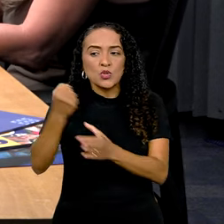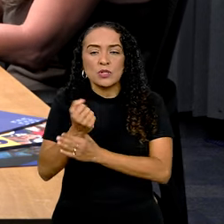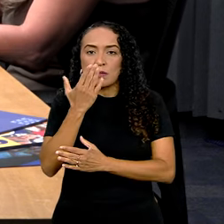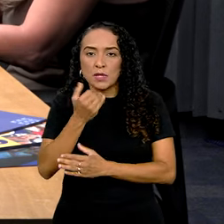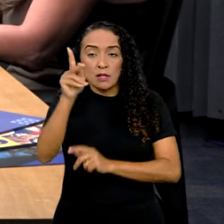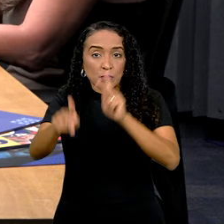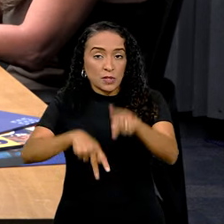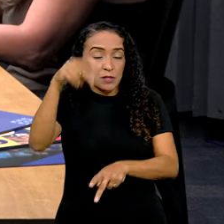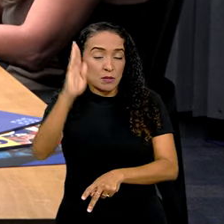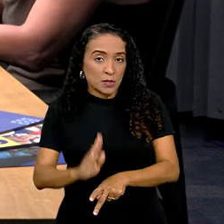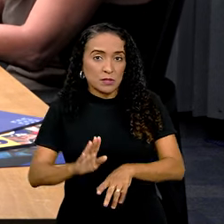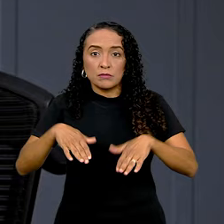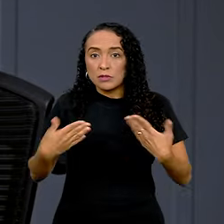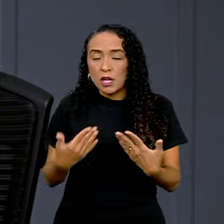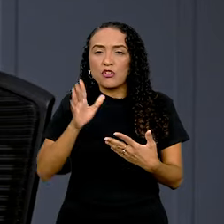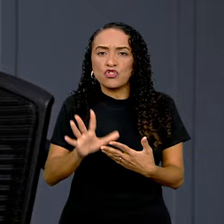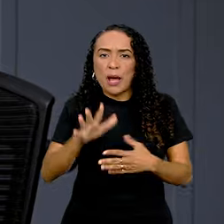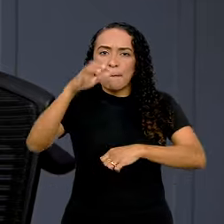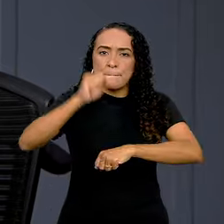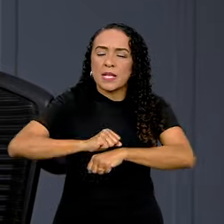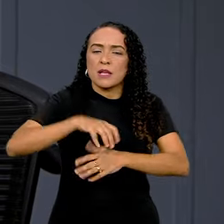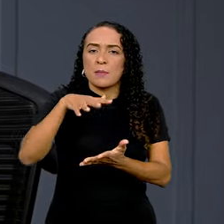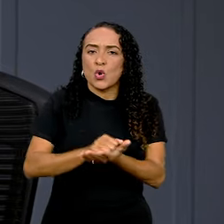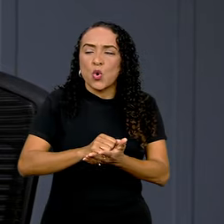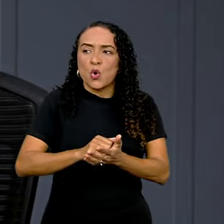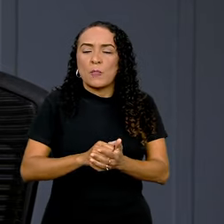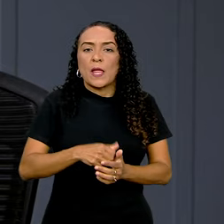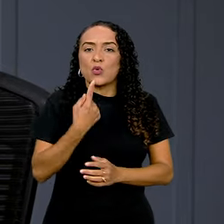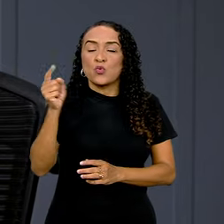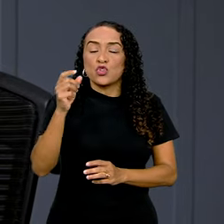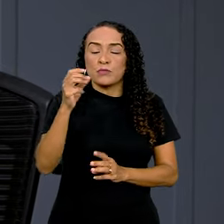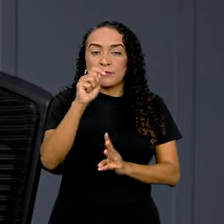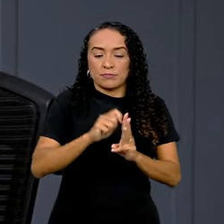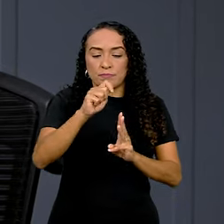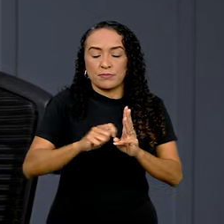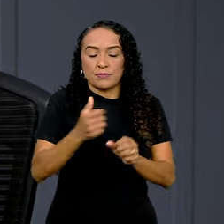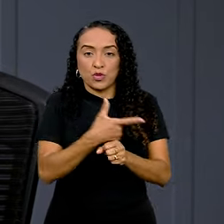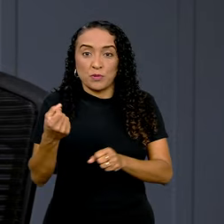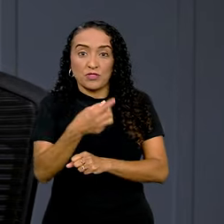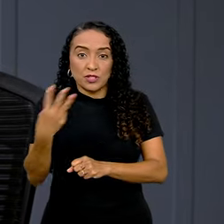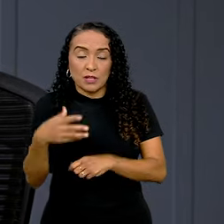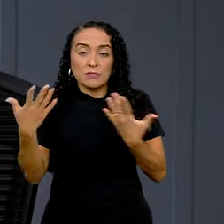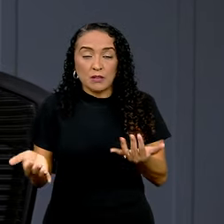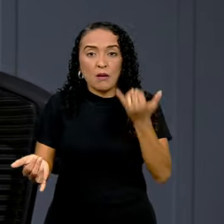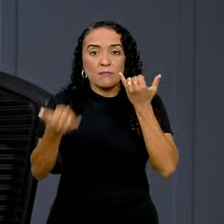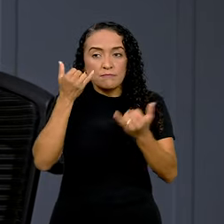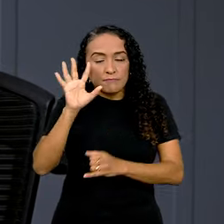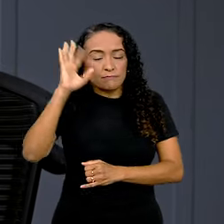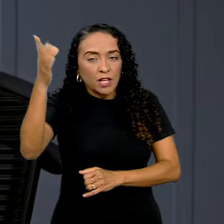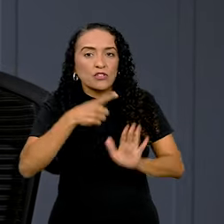segurança alimentar da população brasileira e a gente aplicou isso no último trimestre de 2023 e São esses os resultados que foram